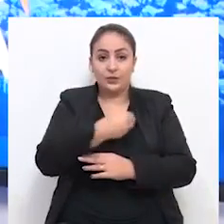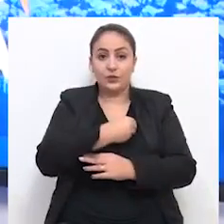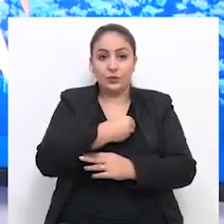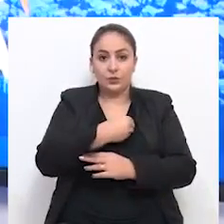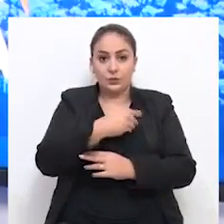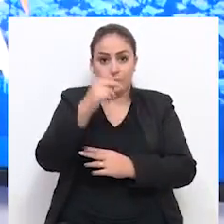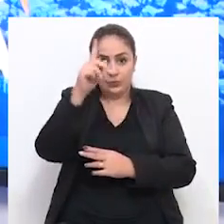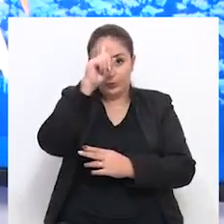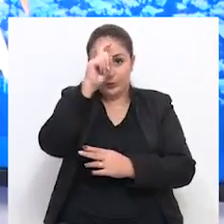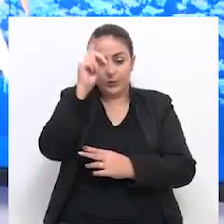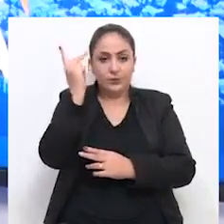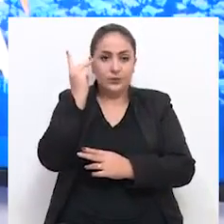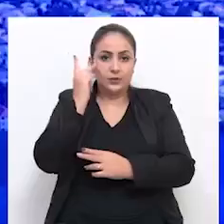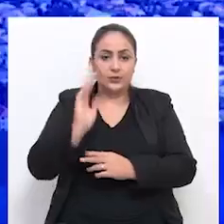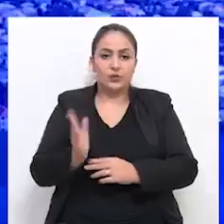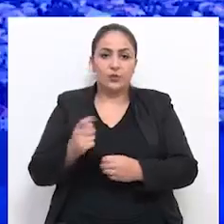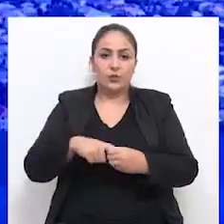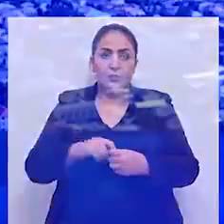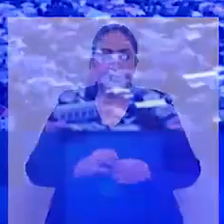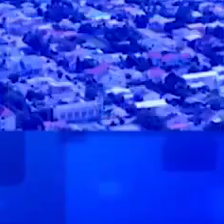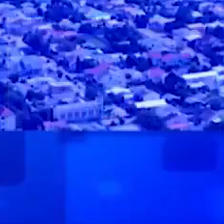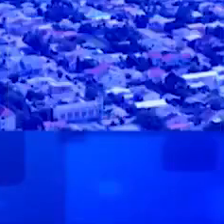de Paulo. Nós já voltamos.